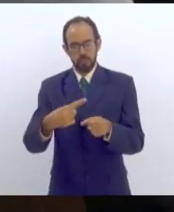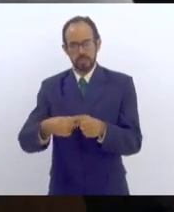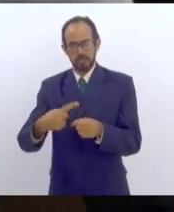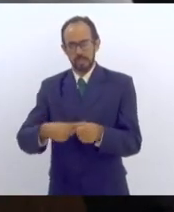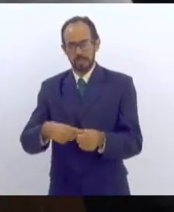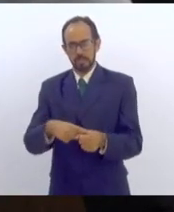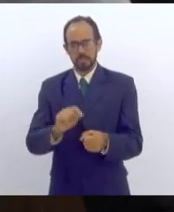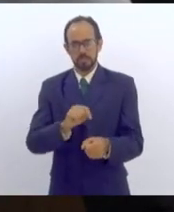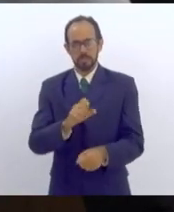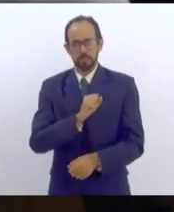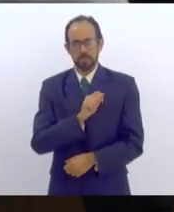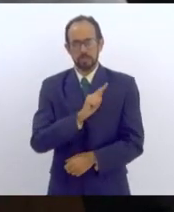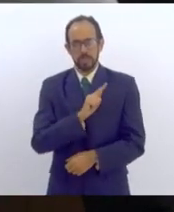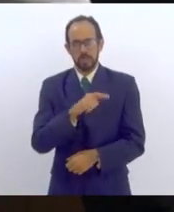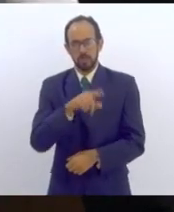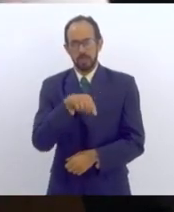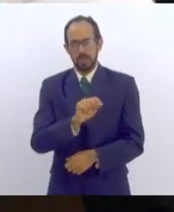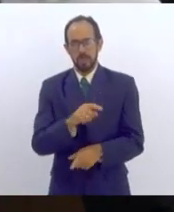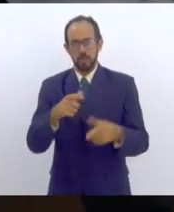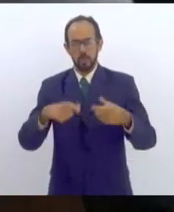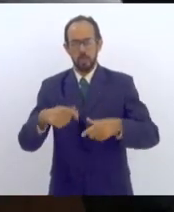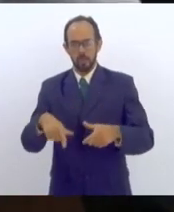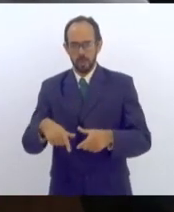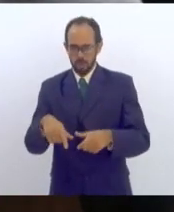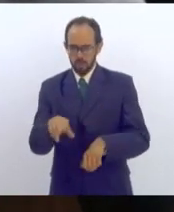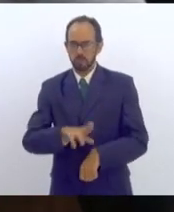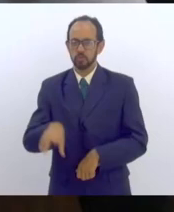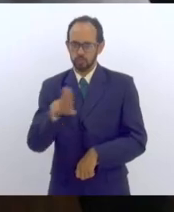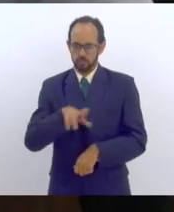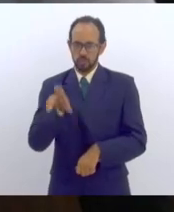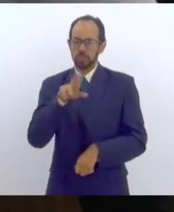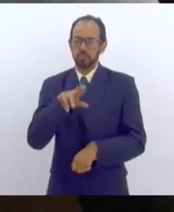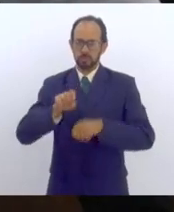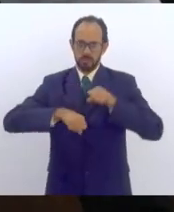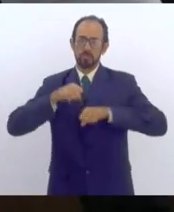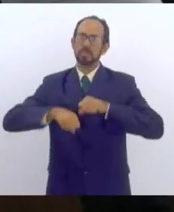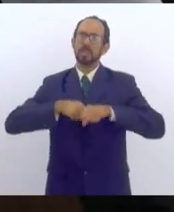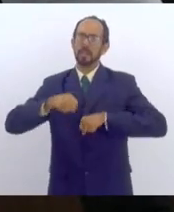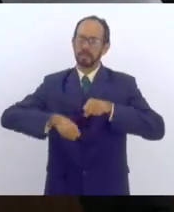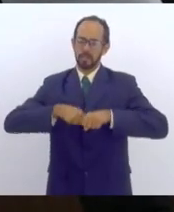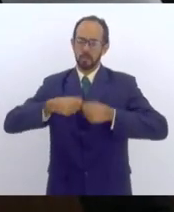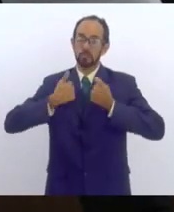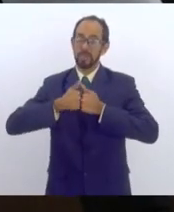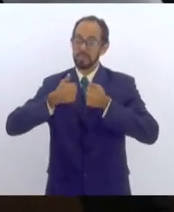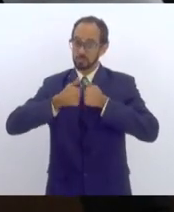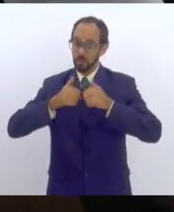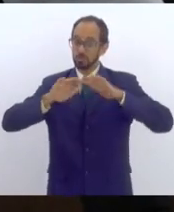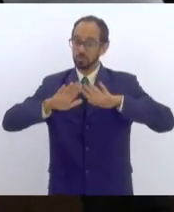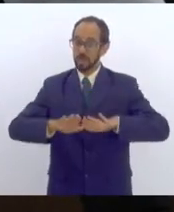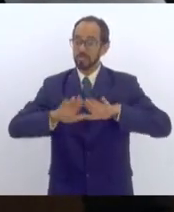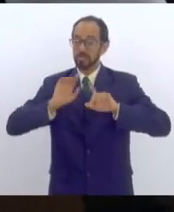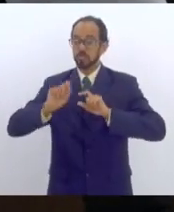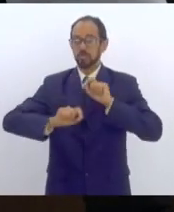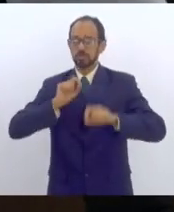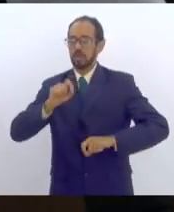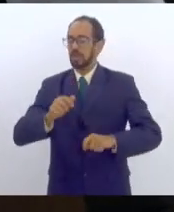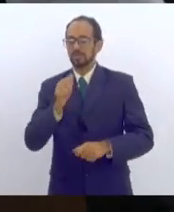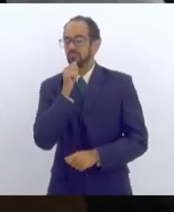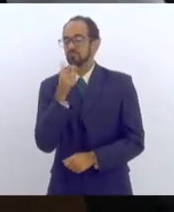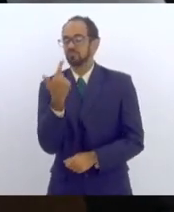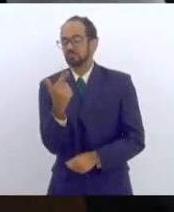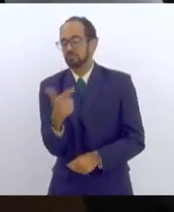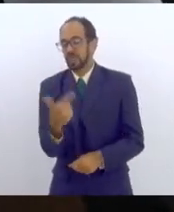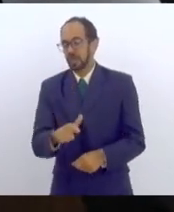as pessoas utilizam a bicicleta como meio de transporte. Porém, nós ainda não temos